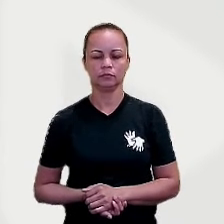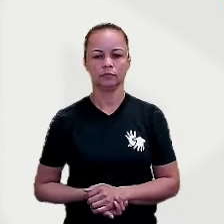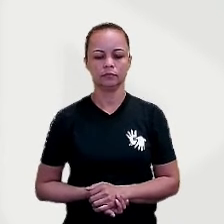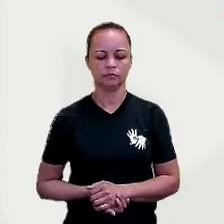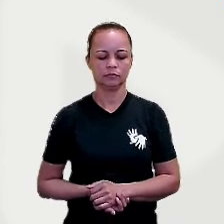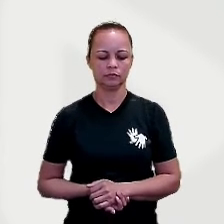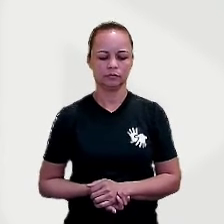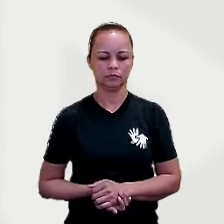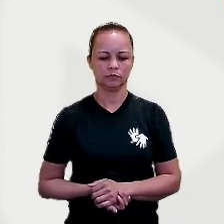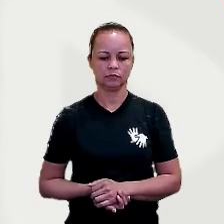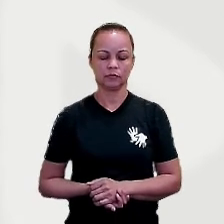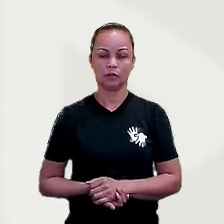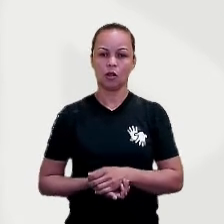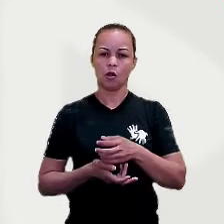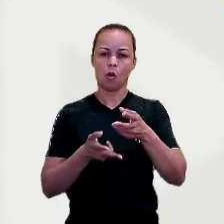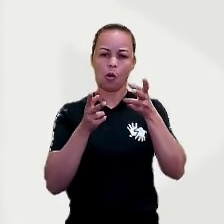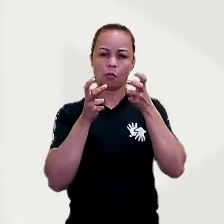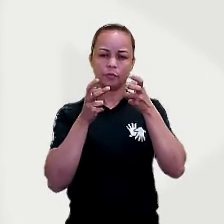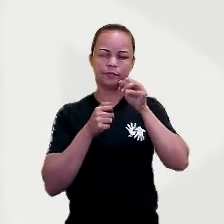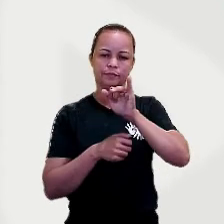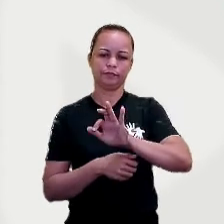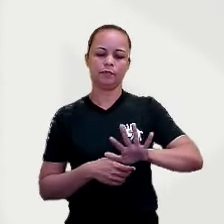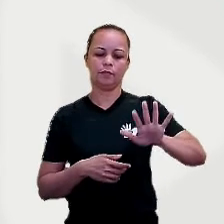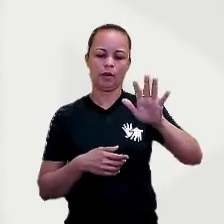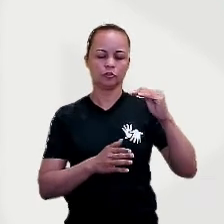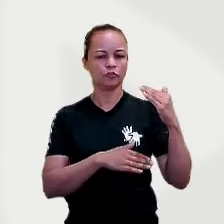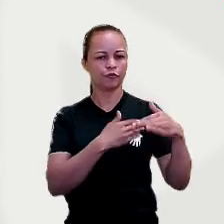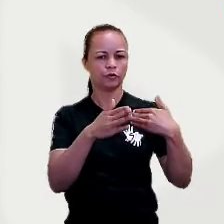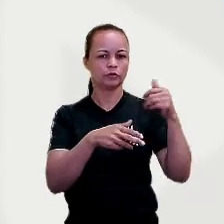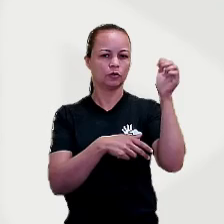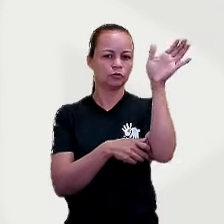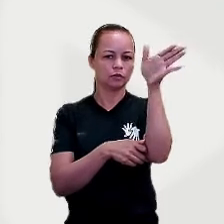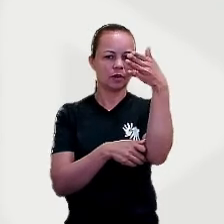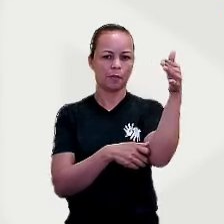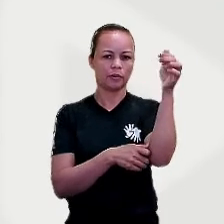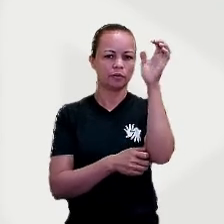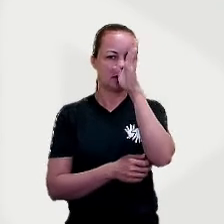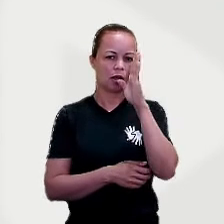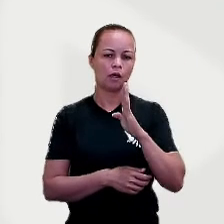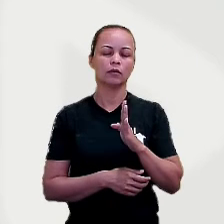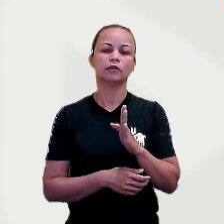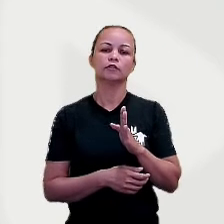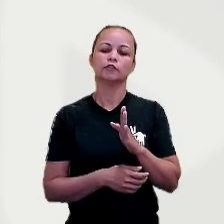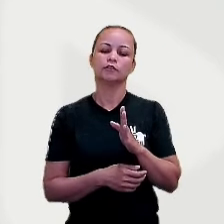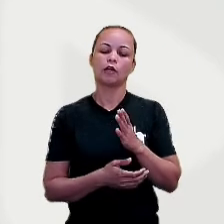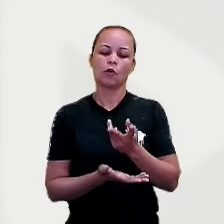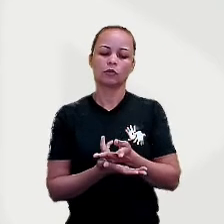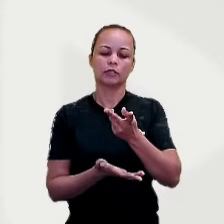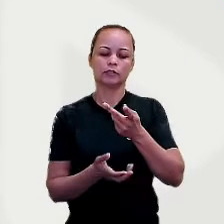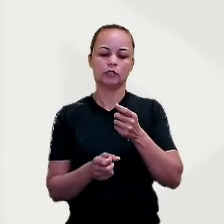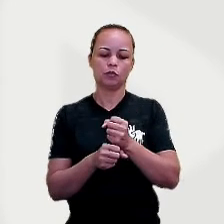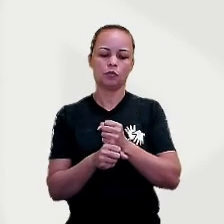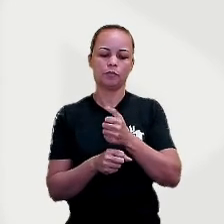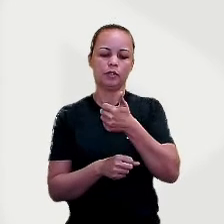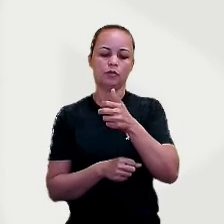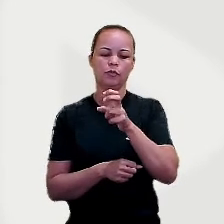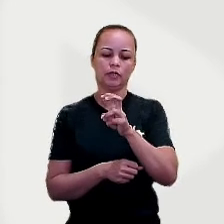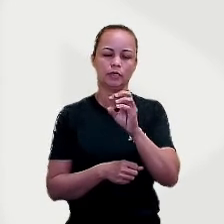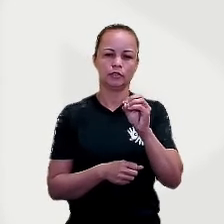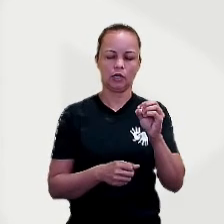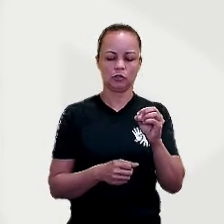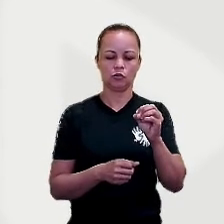Então, a imagem aí vocês podem ver a evolução da bandeira do Brasil. Então, começou em 1500 como Ordem de